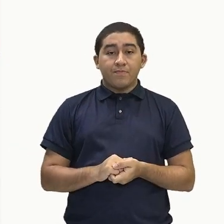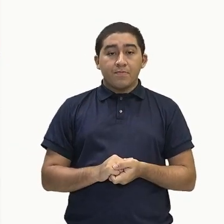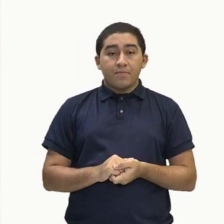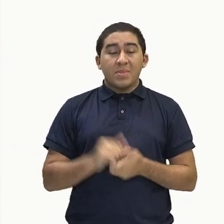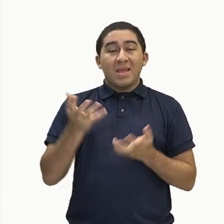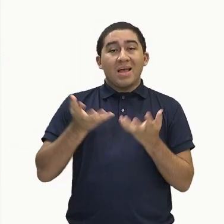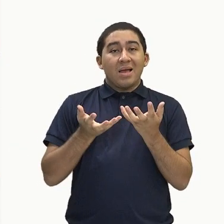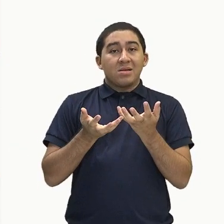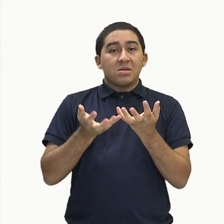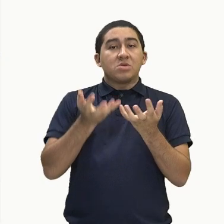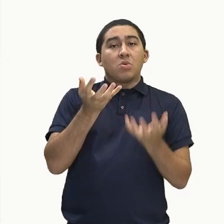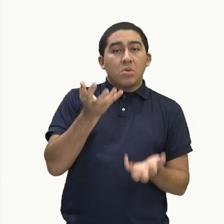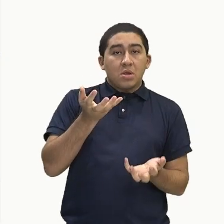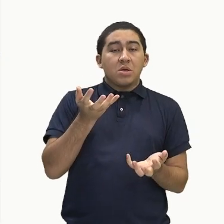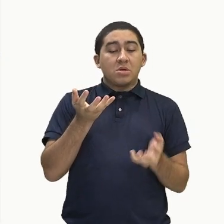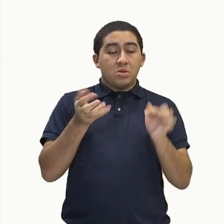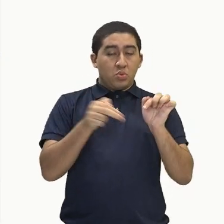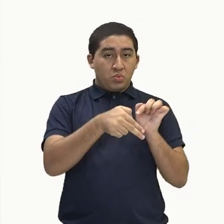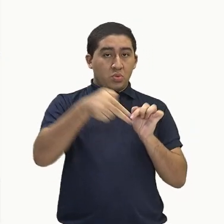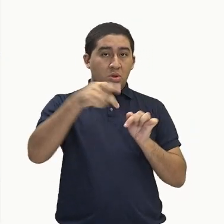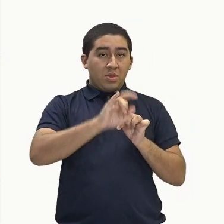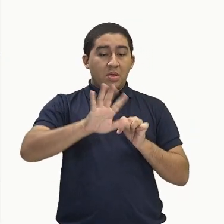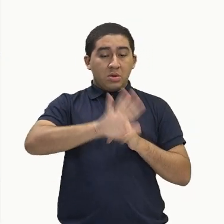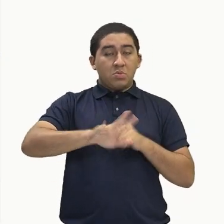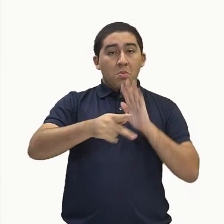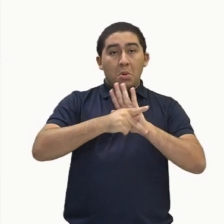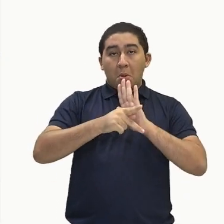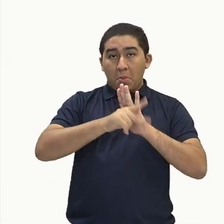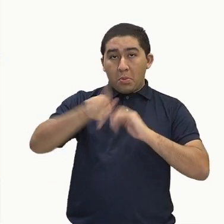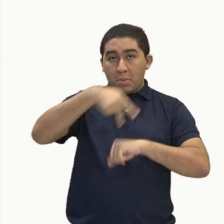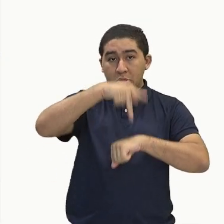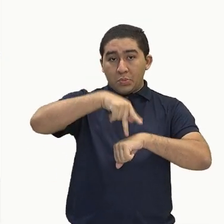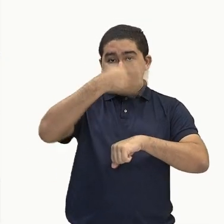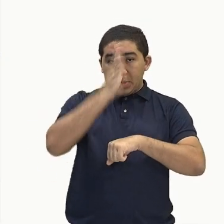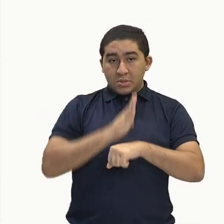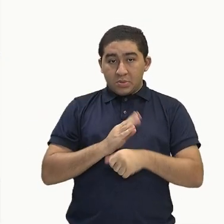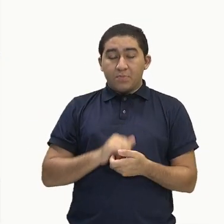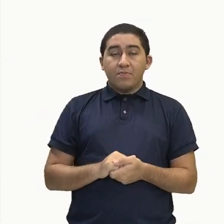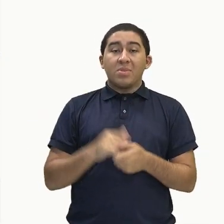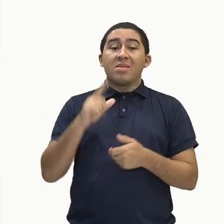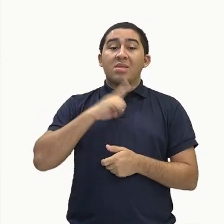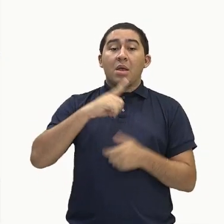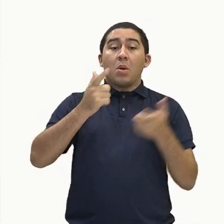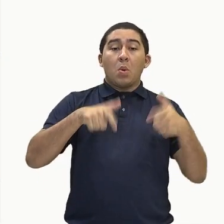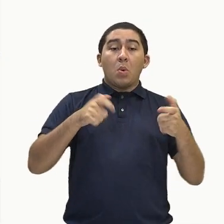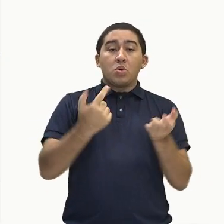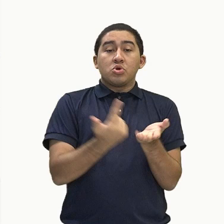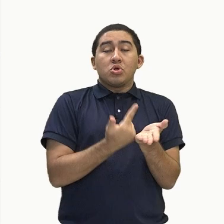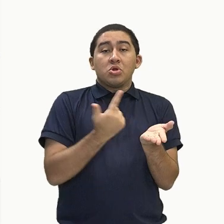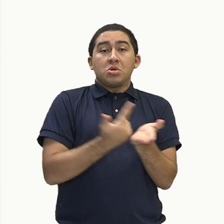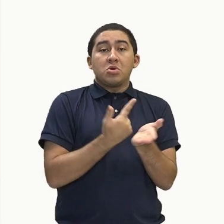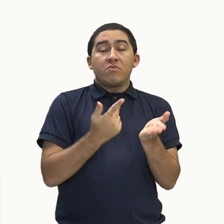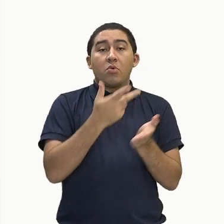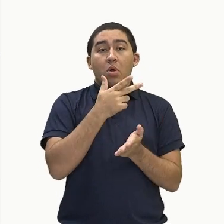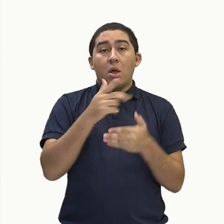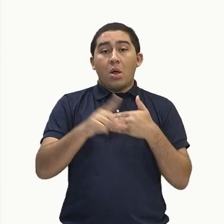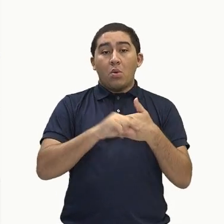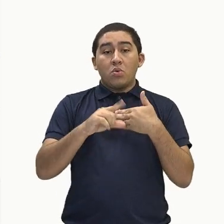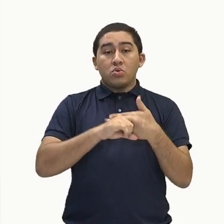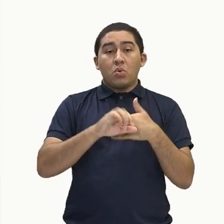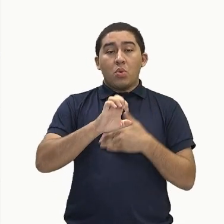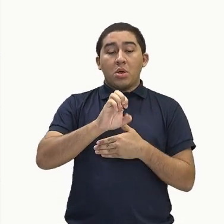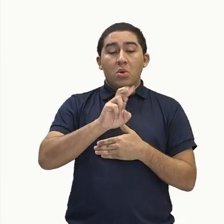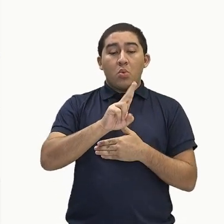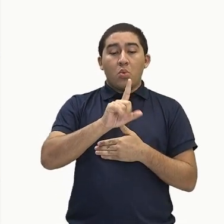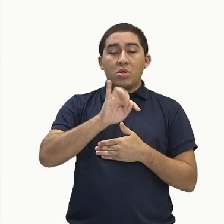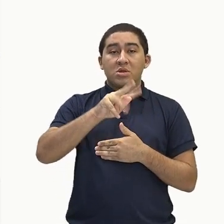sertão brasileiro. E esta revolta está descrita no livro Os Sertões, de Euclides da Cunha.